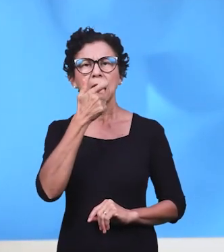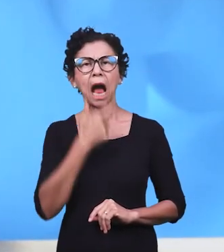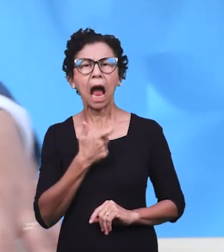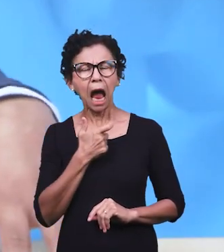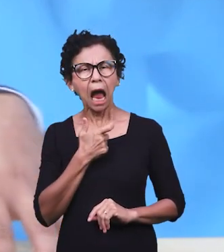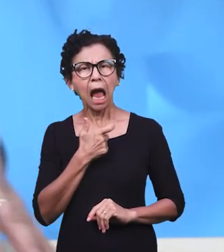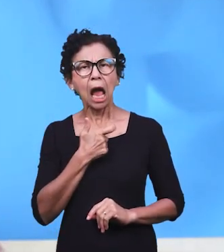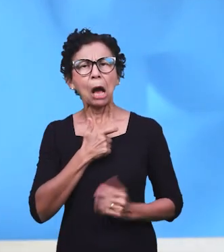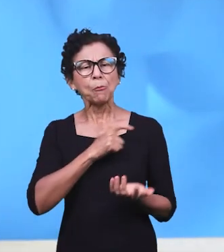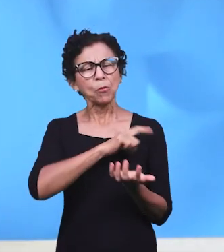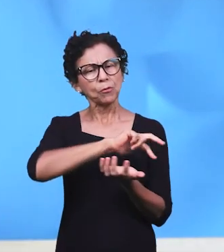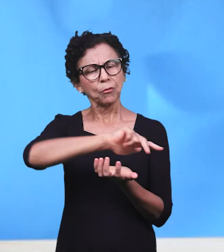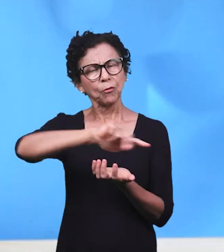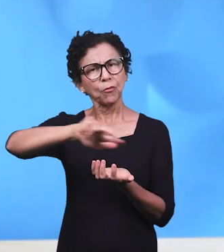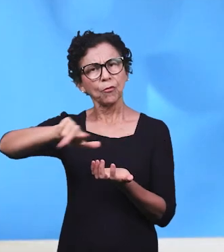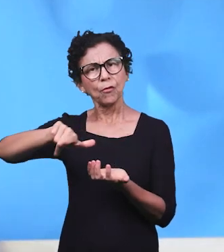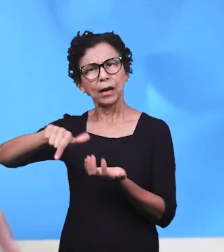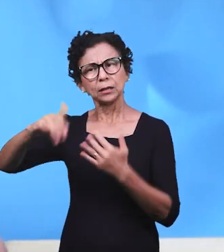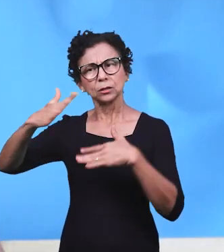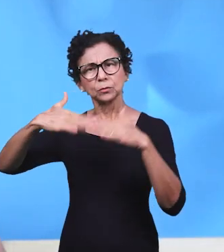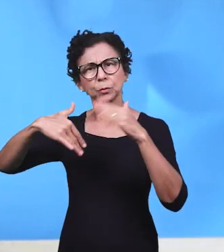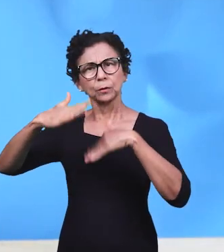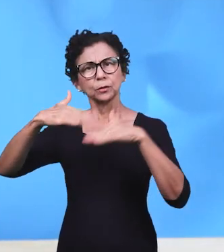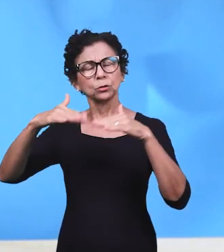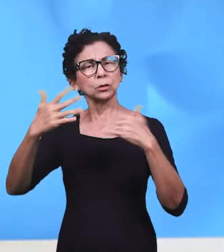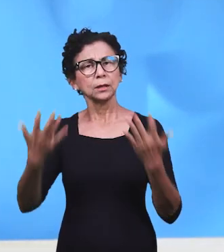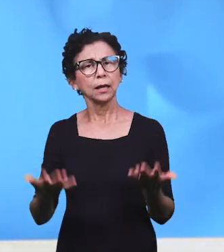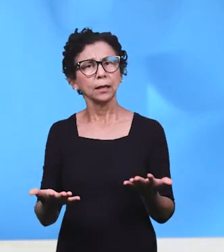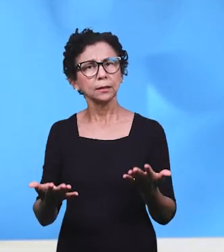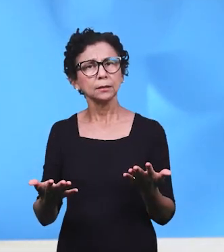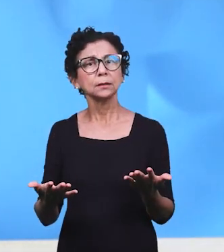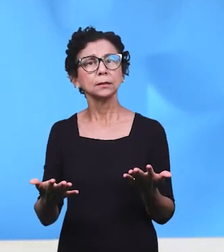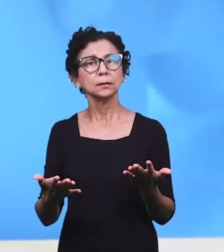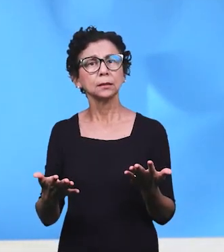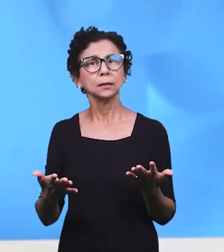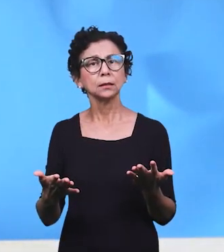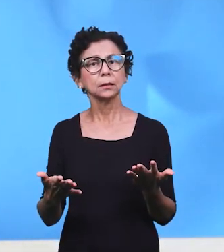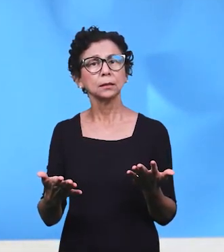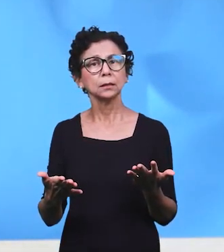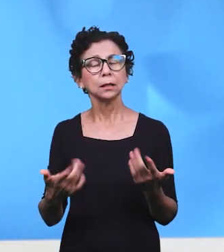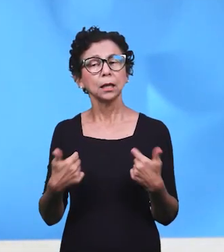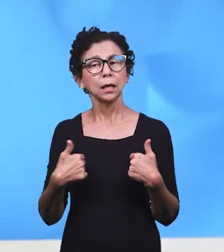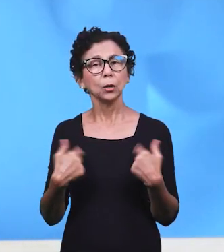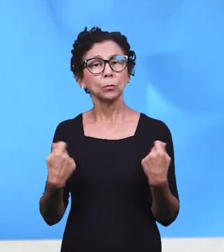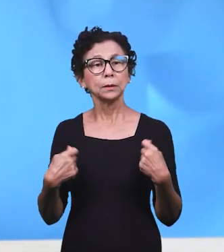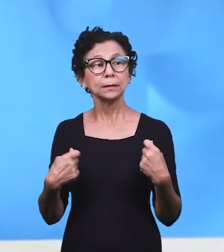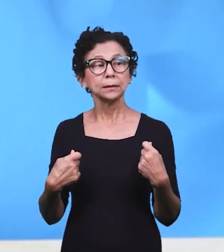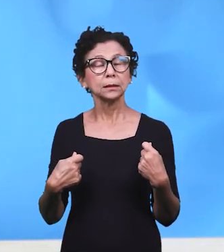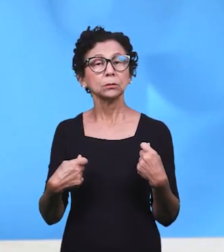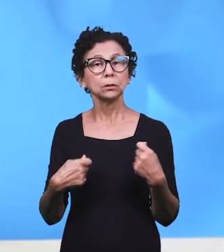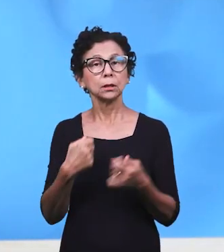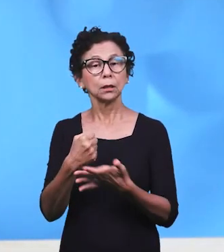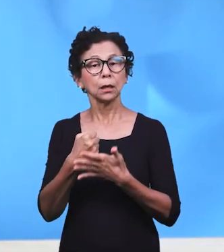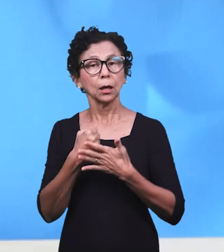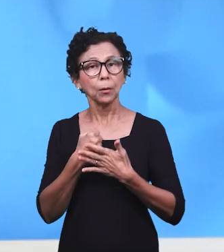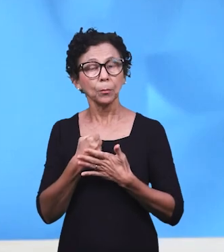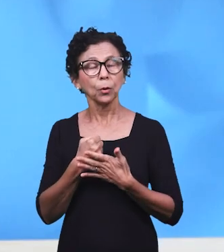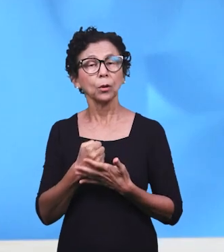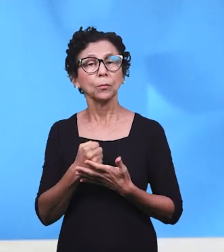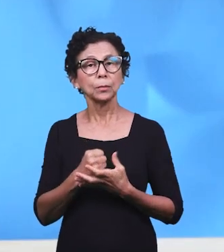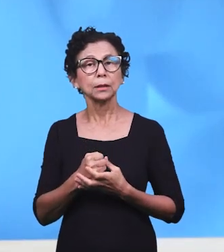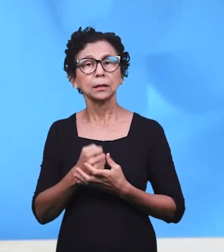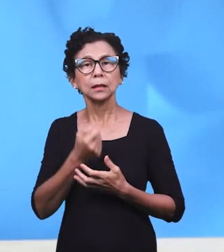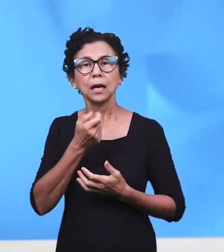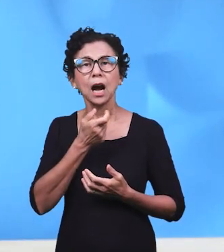uma multidisciplinaridade de vários profissionais ou de várias atenções que eu, como paciente, preciso ter para que aquela prótese